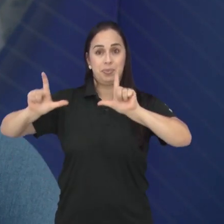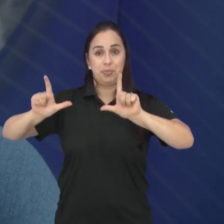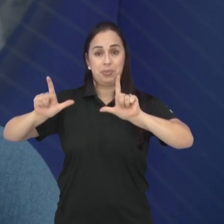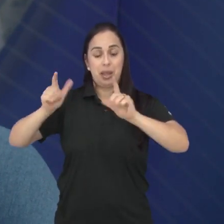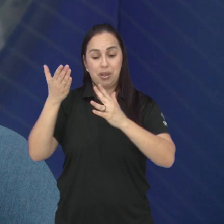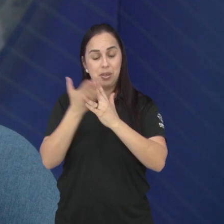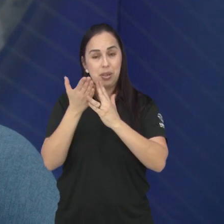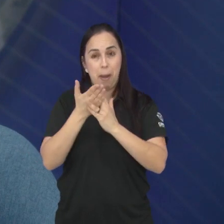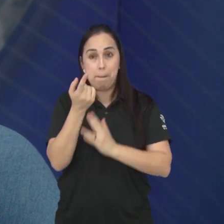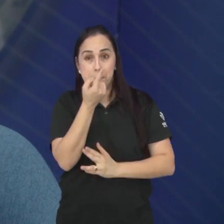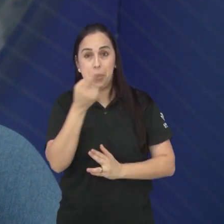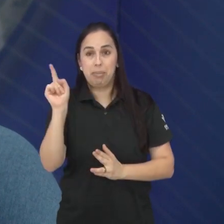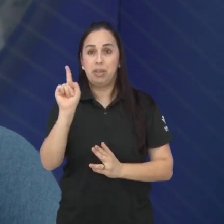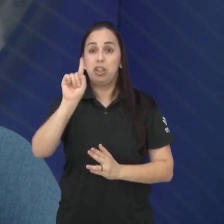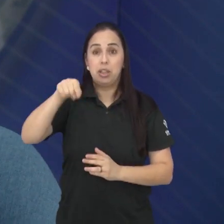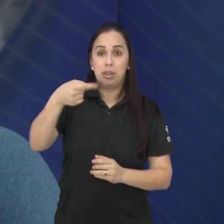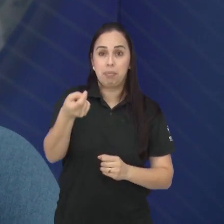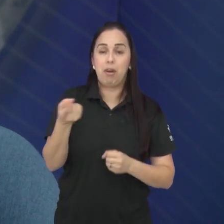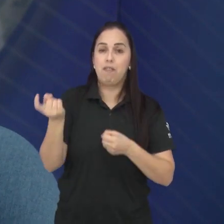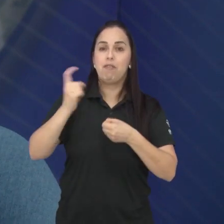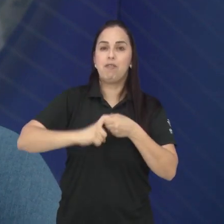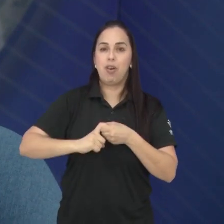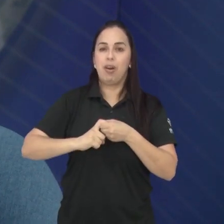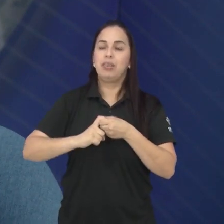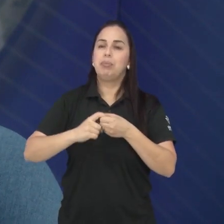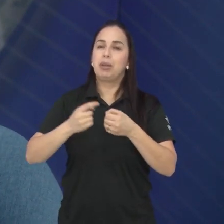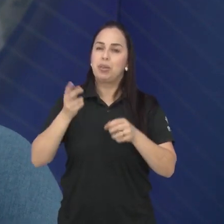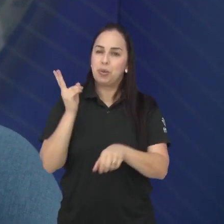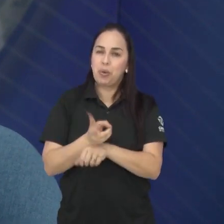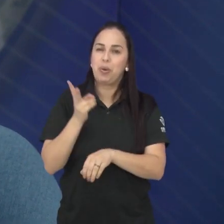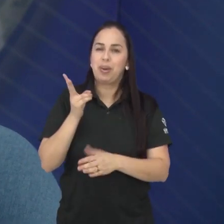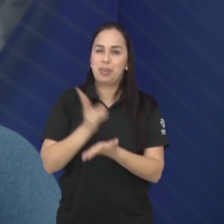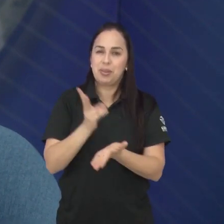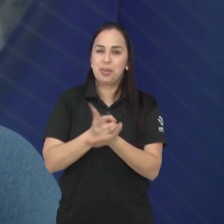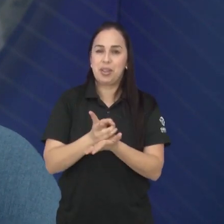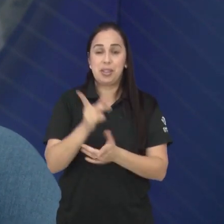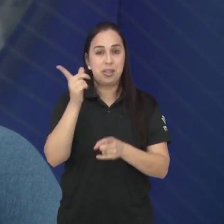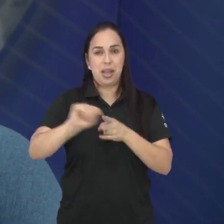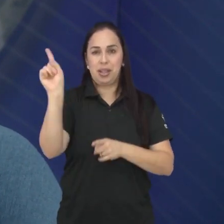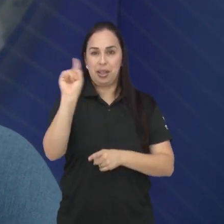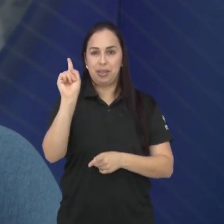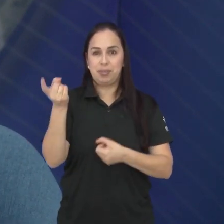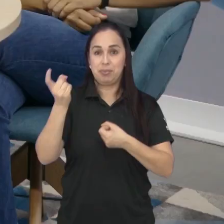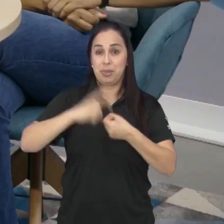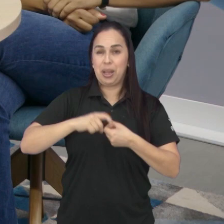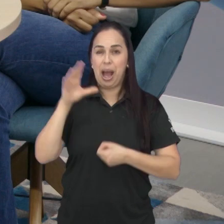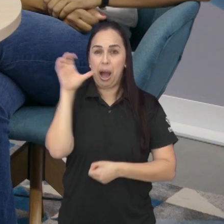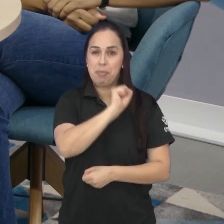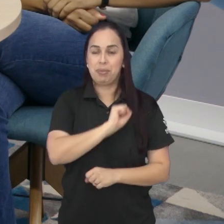sua primeira pausa de hoje e daqui a pouquinho a gente volta para continuar esse assunto. Não sai daí, voltamos já já.